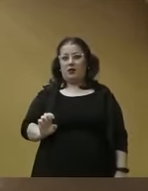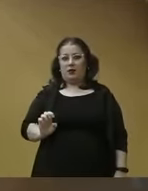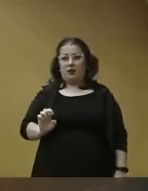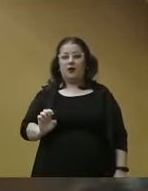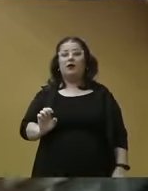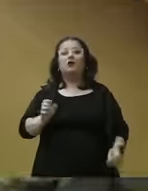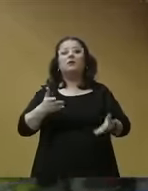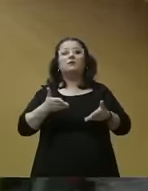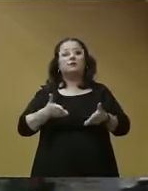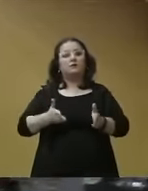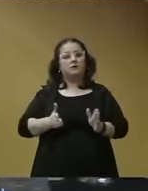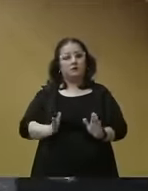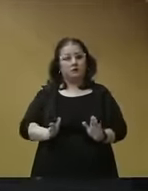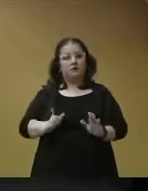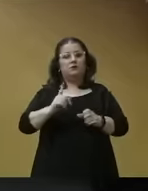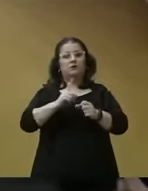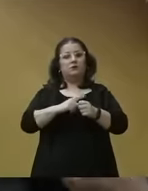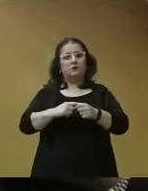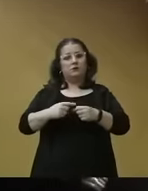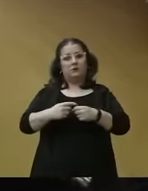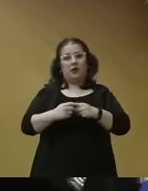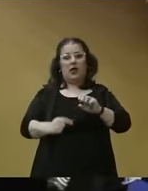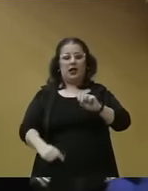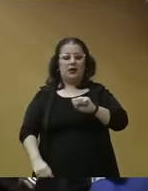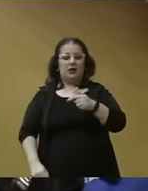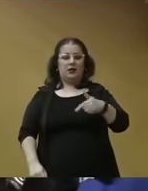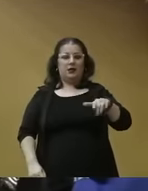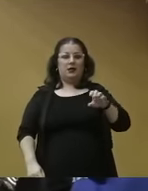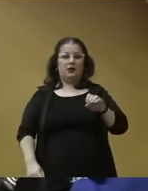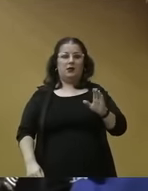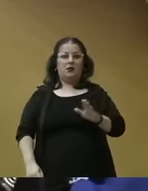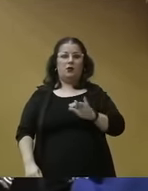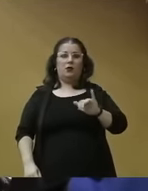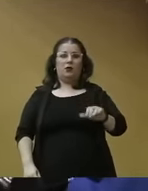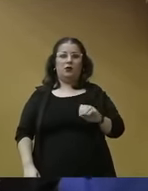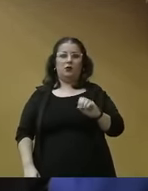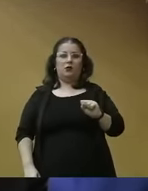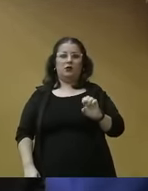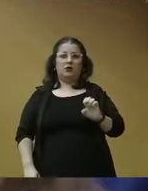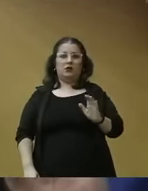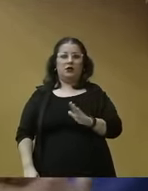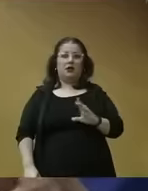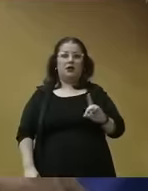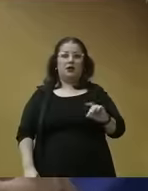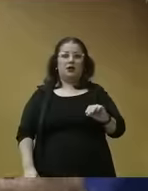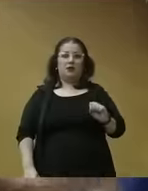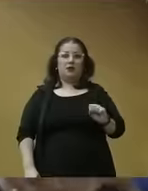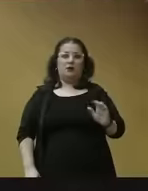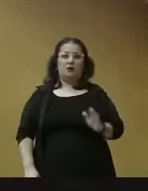Loureiro dos Santos, natural de São José dos Campos, São Paulo.